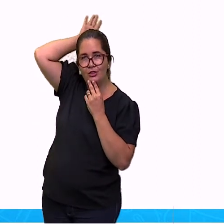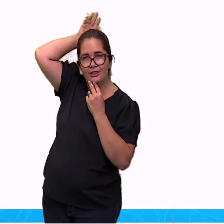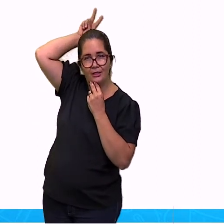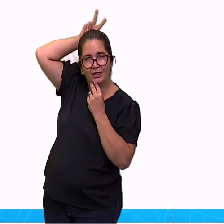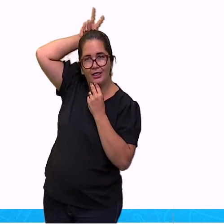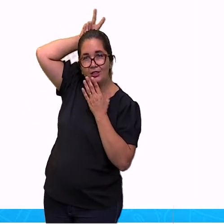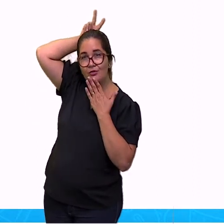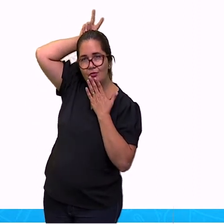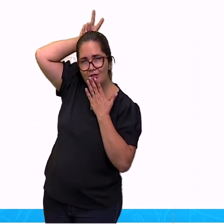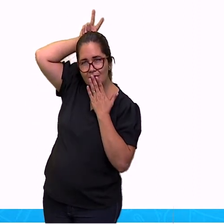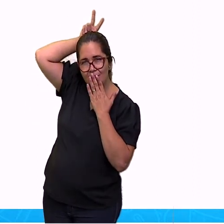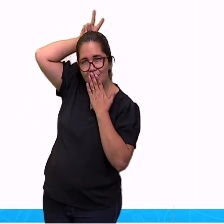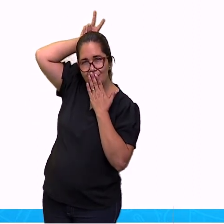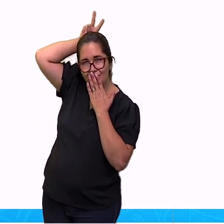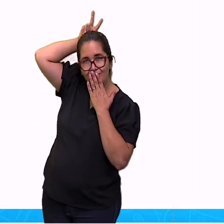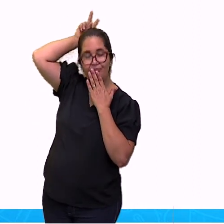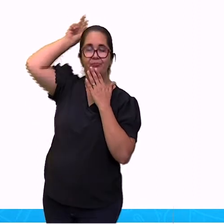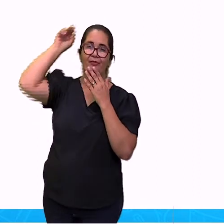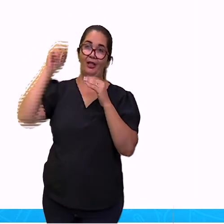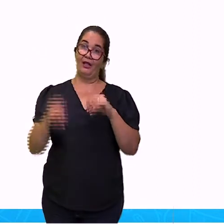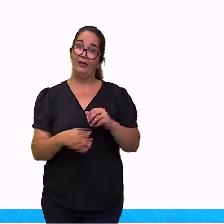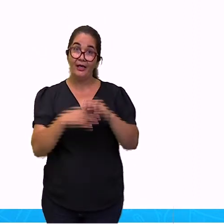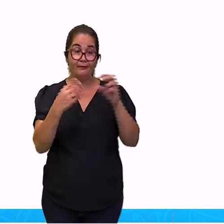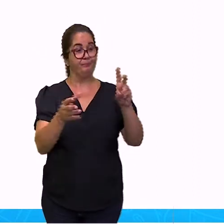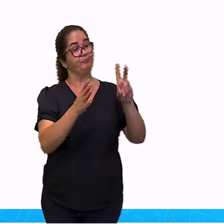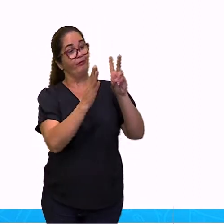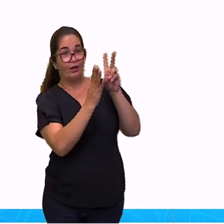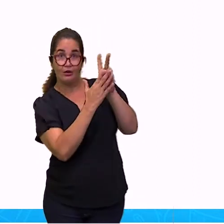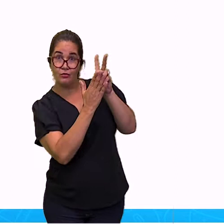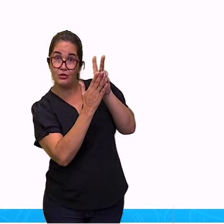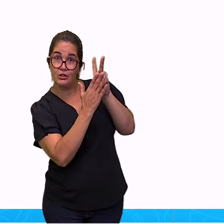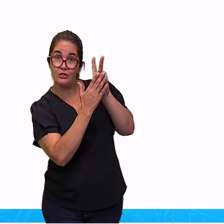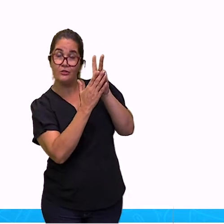que ensaiavam os índios para